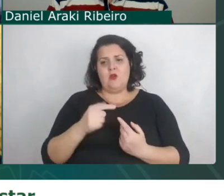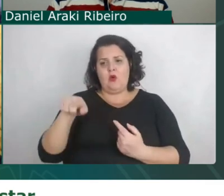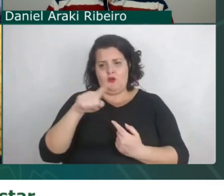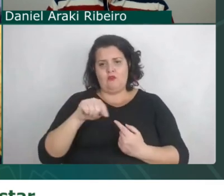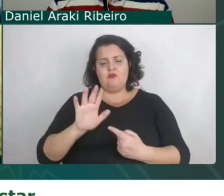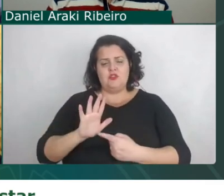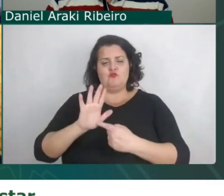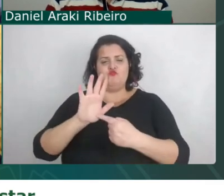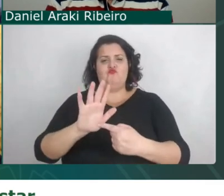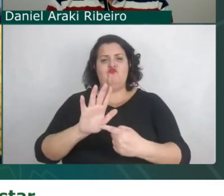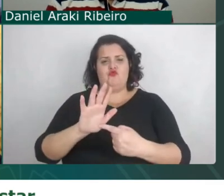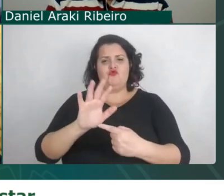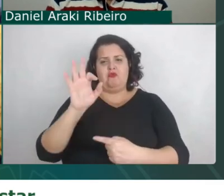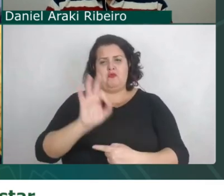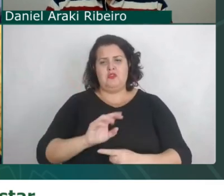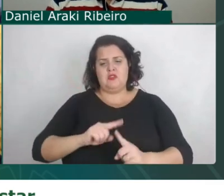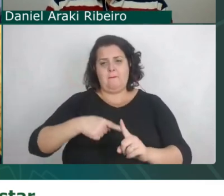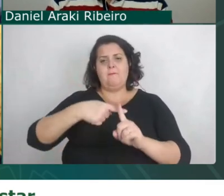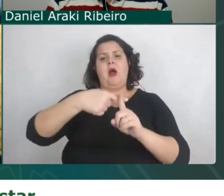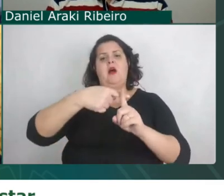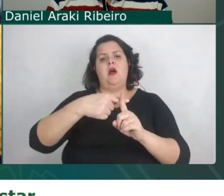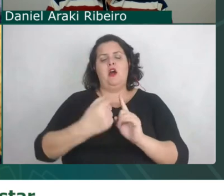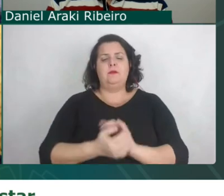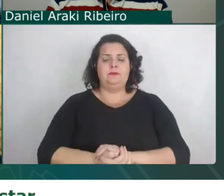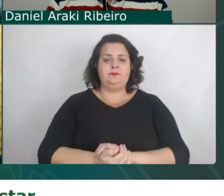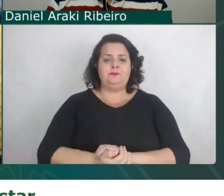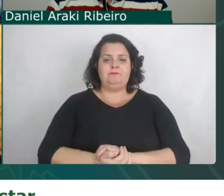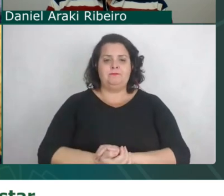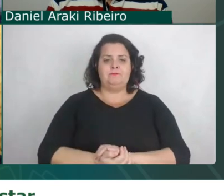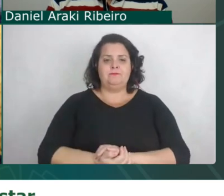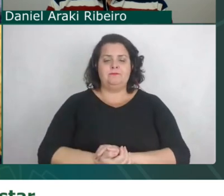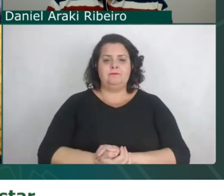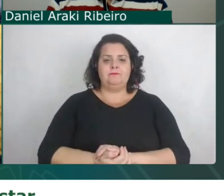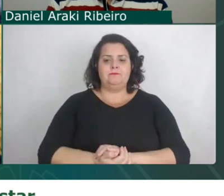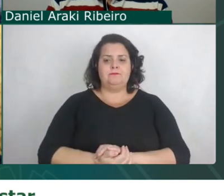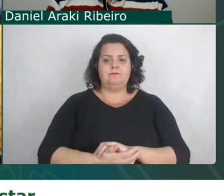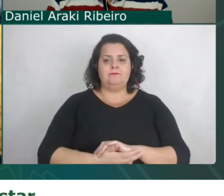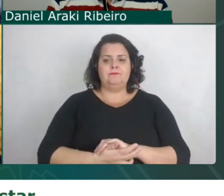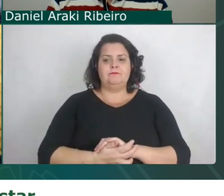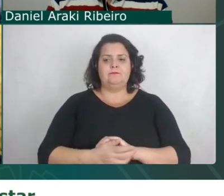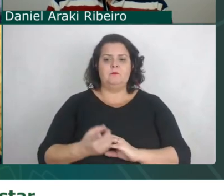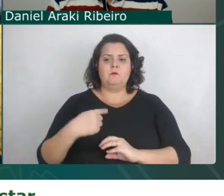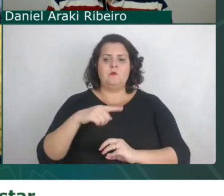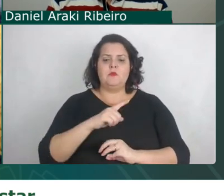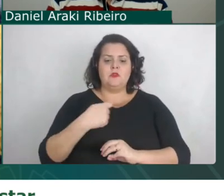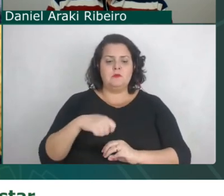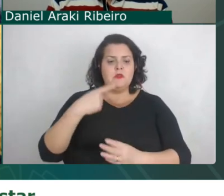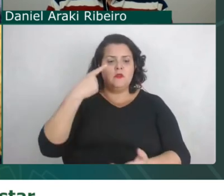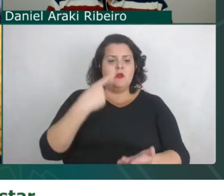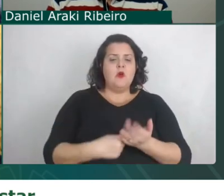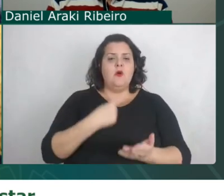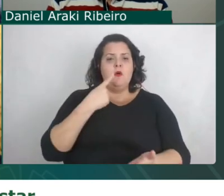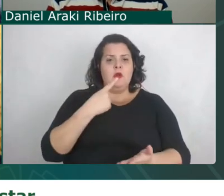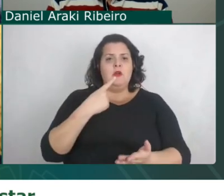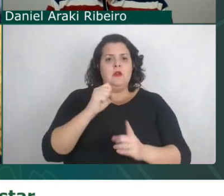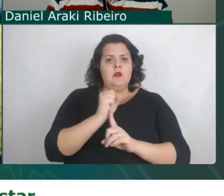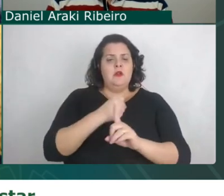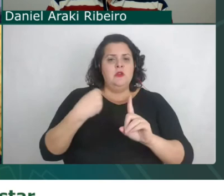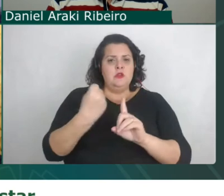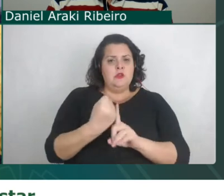maior, né, então a gente se compromete tanto como sociedade e ciência nessa primeira etapa,